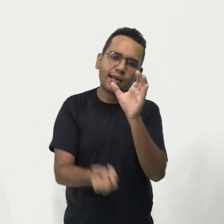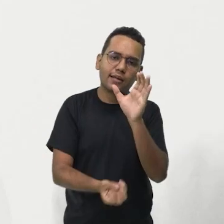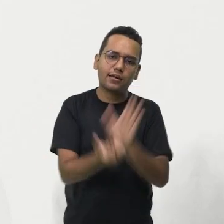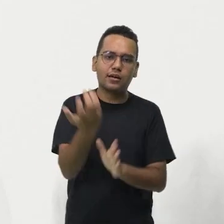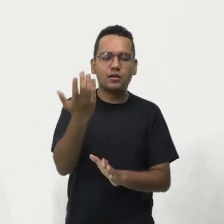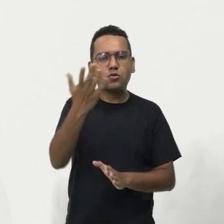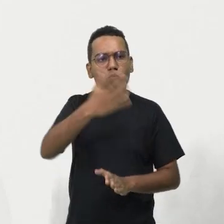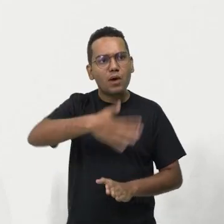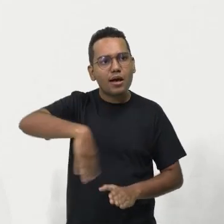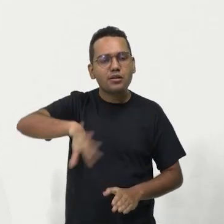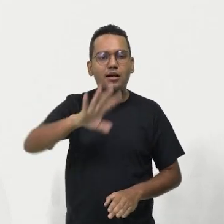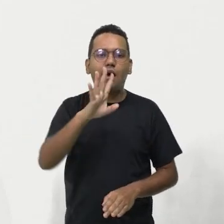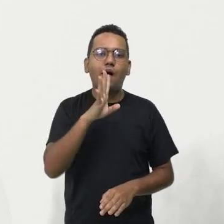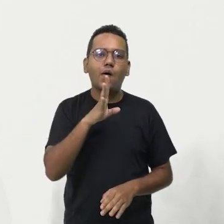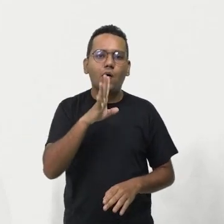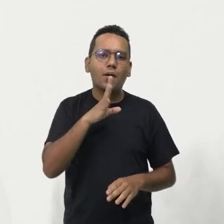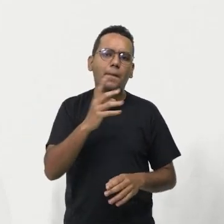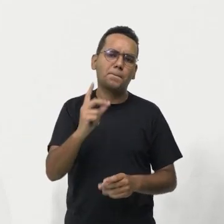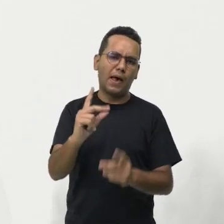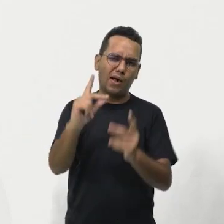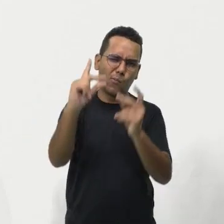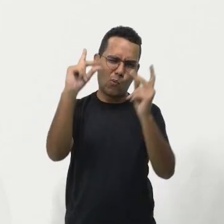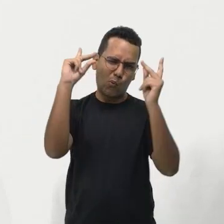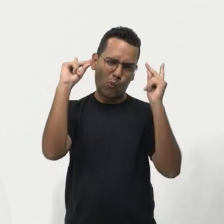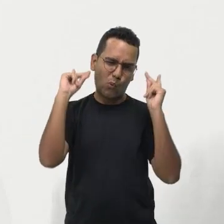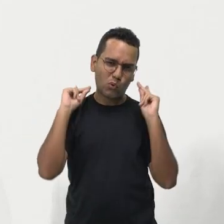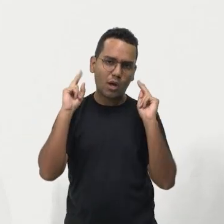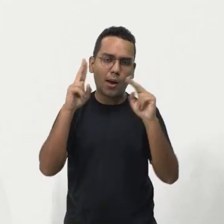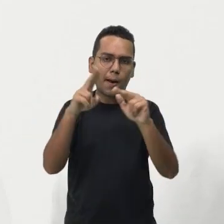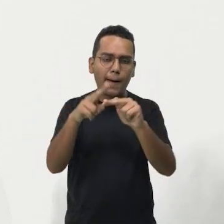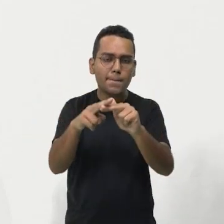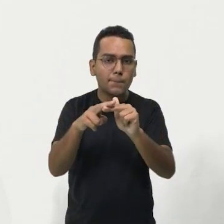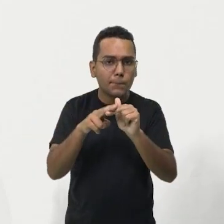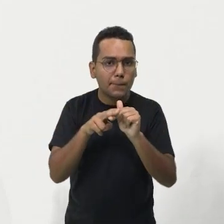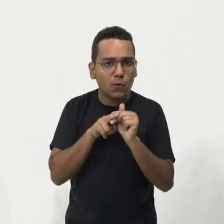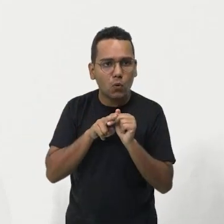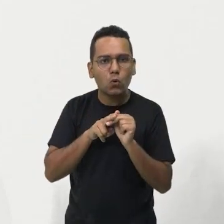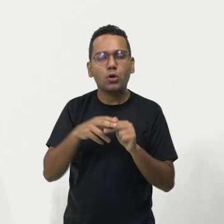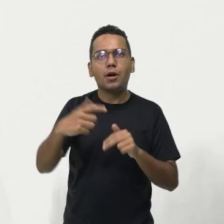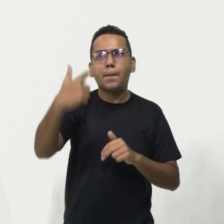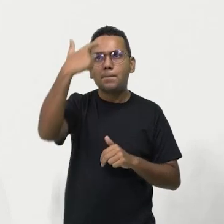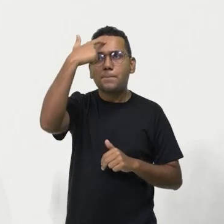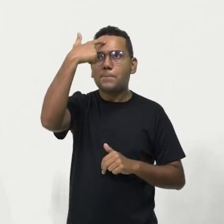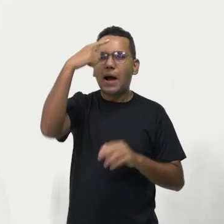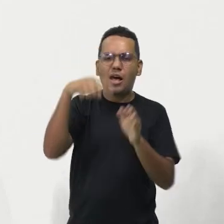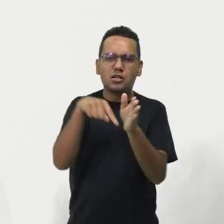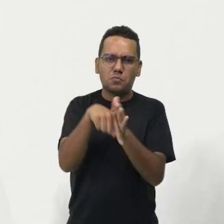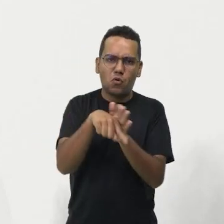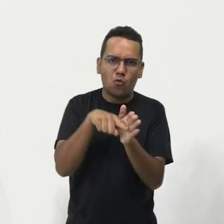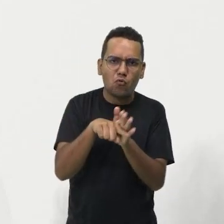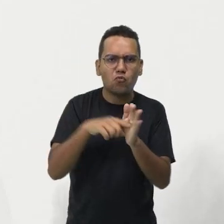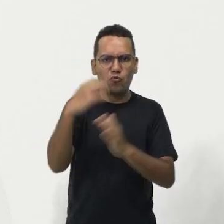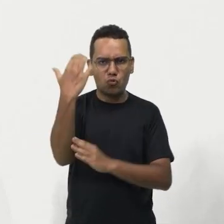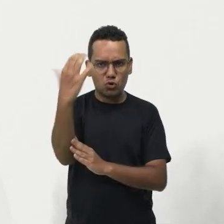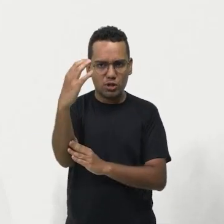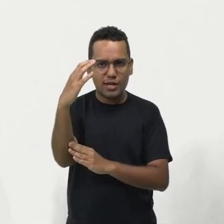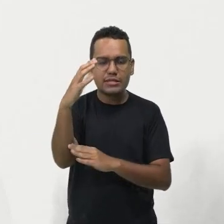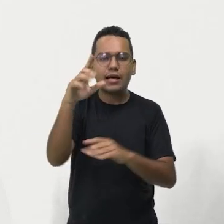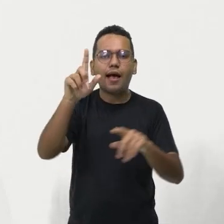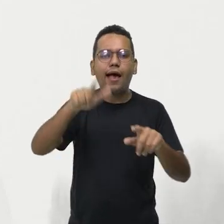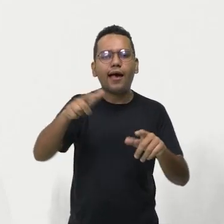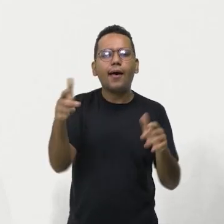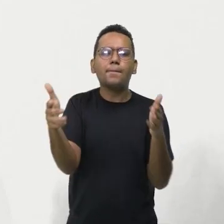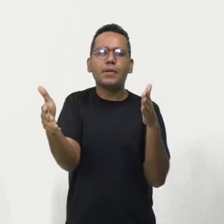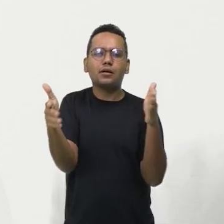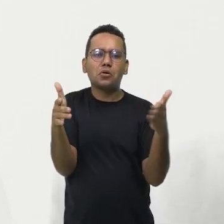conhecido pela humanidade há pelo menos 2 milênios. Embora a compreensão mais profunda sobre o seu funcionamento